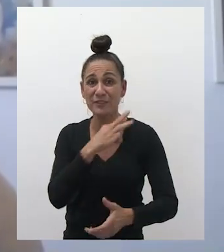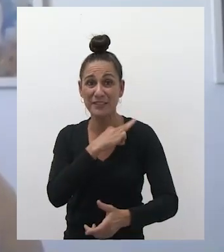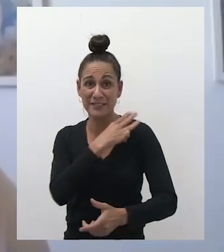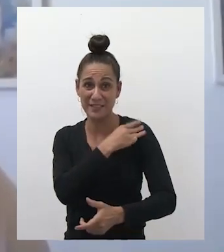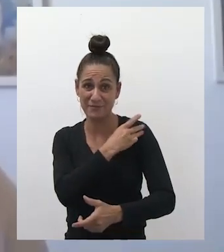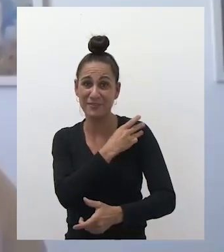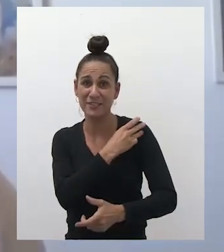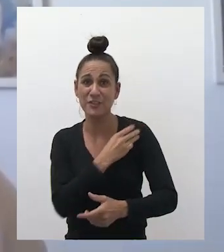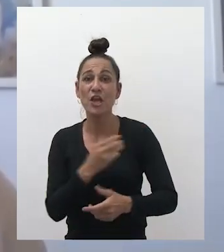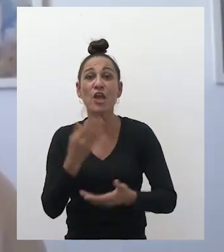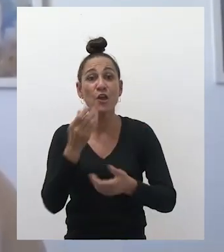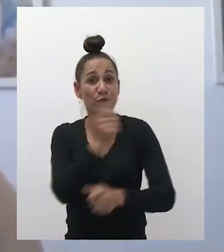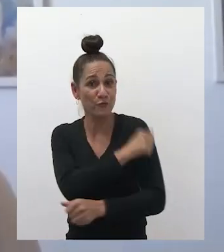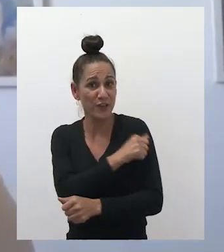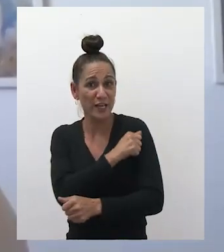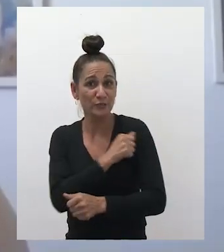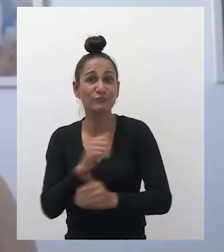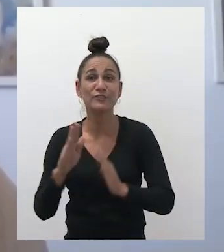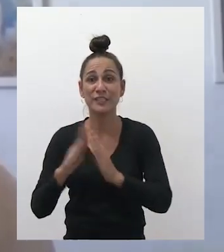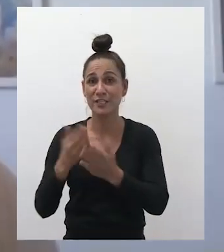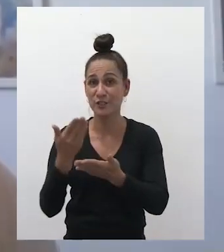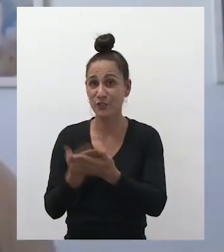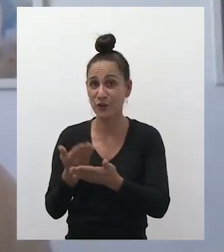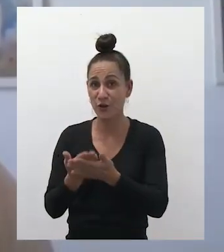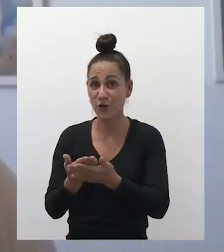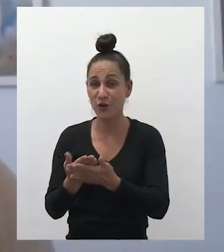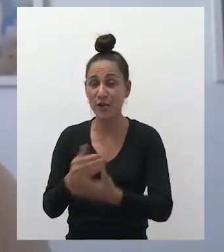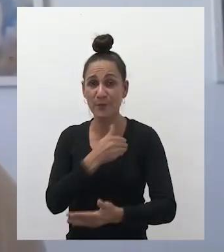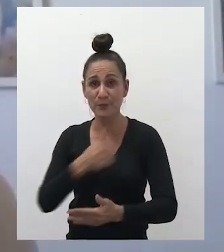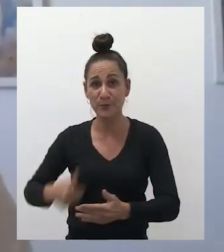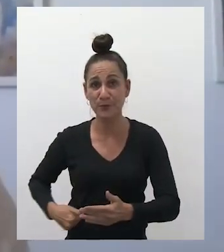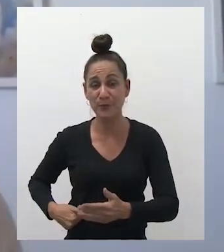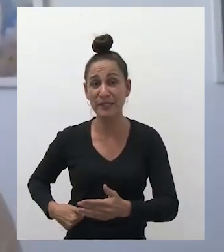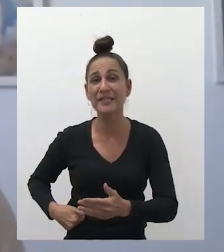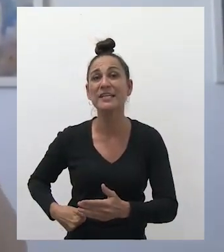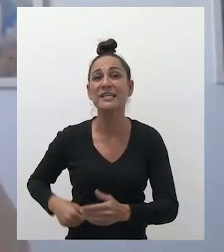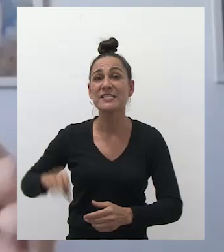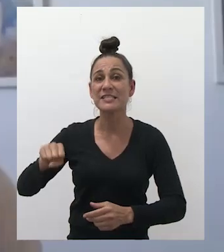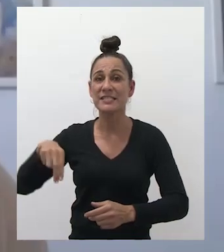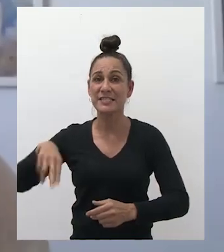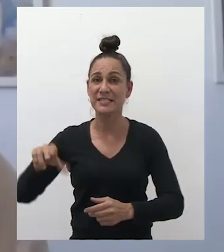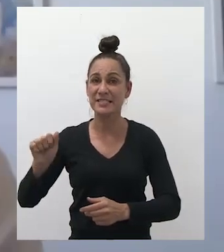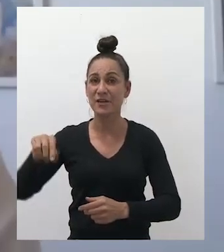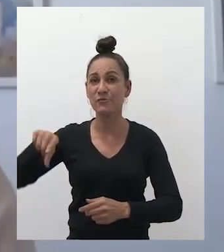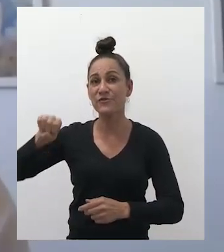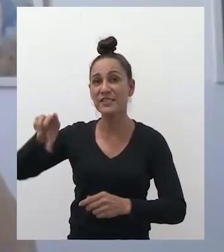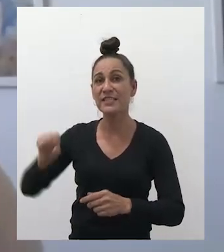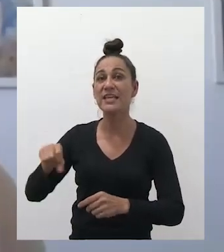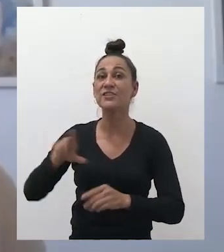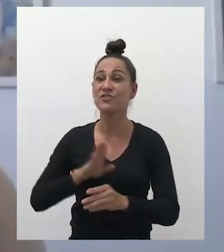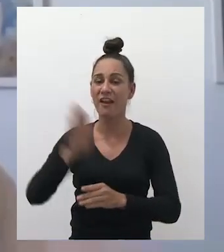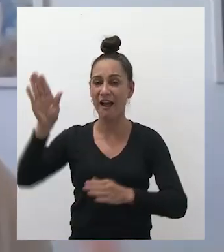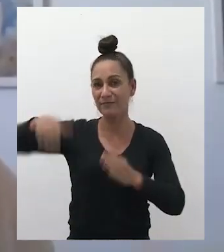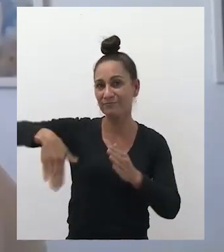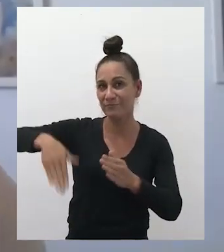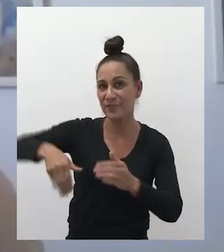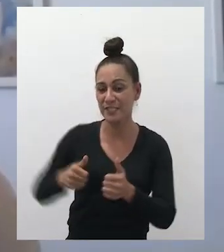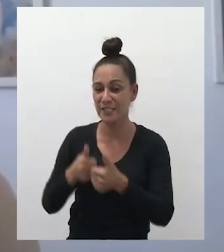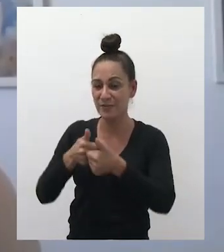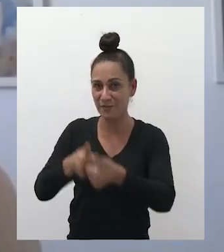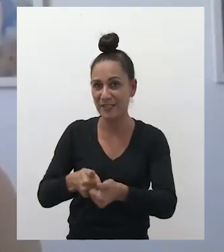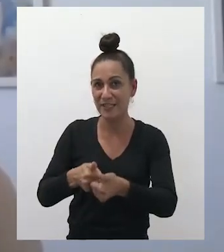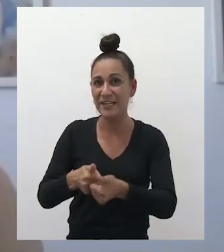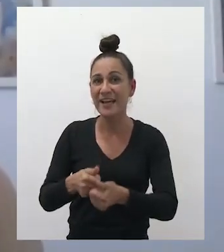médio, eu fui aluna de escolas públicas no município de São Vicente, litoral de São Paulo, sou aqui do litoral, agora moro na cidade vizinha Santos, mas